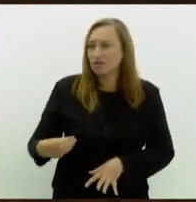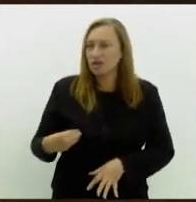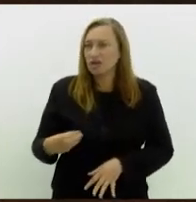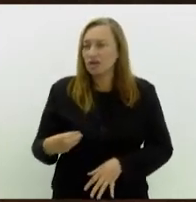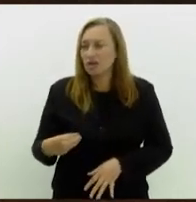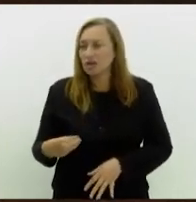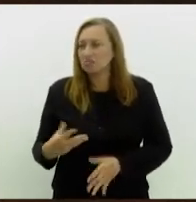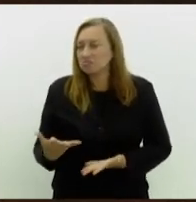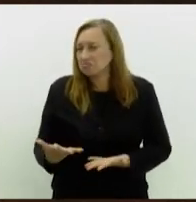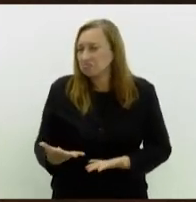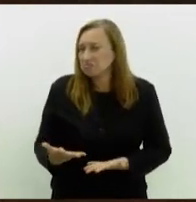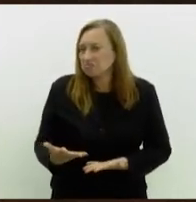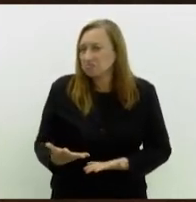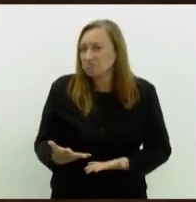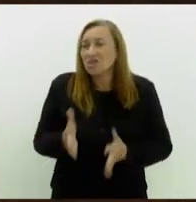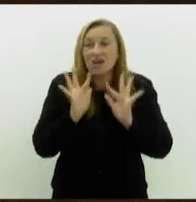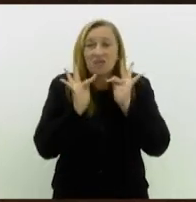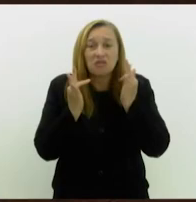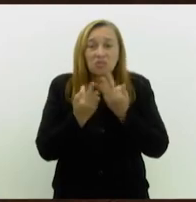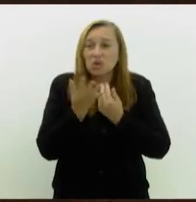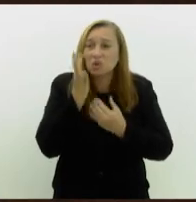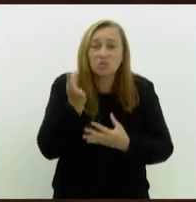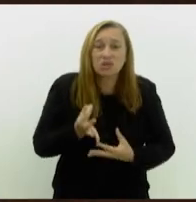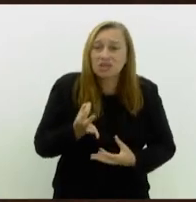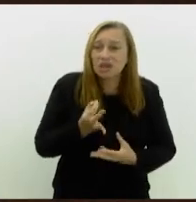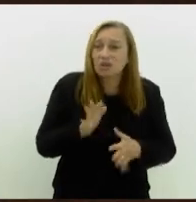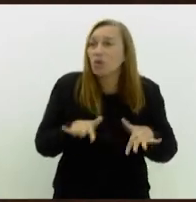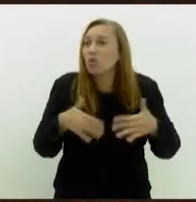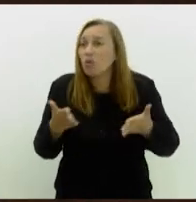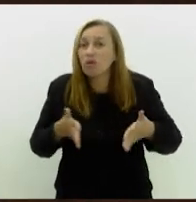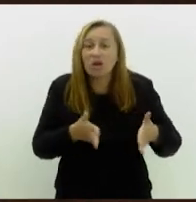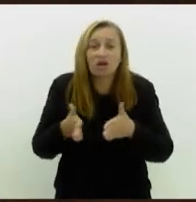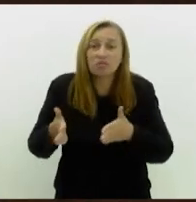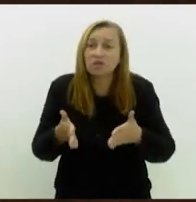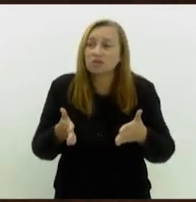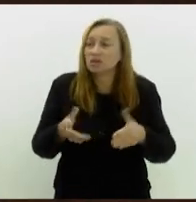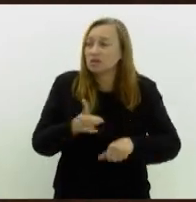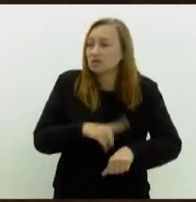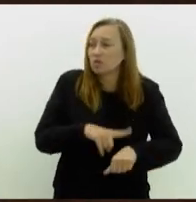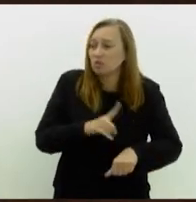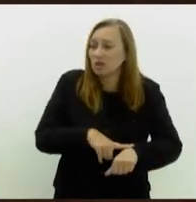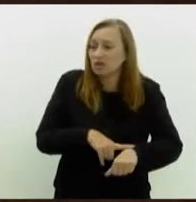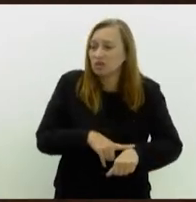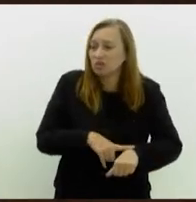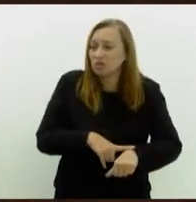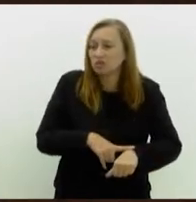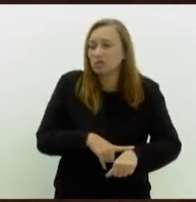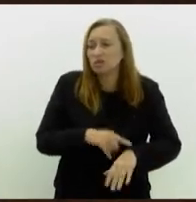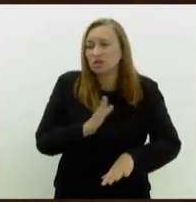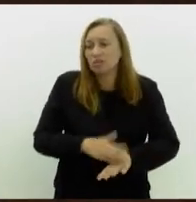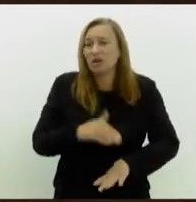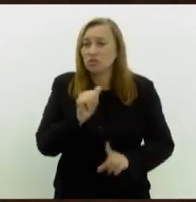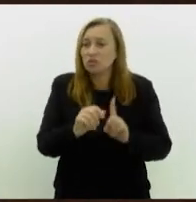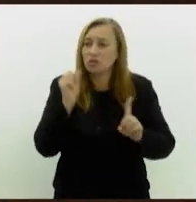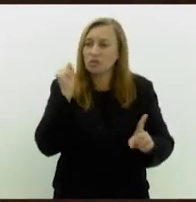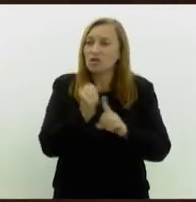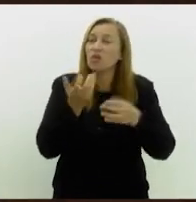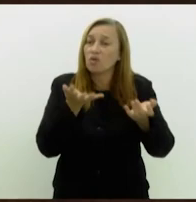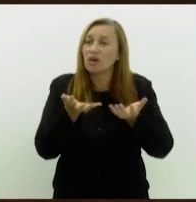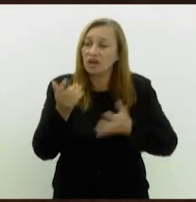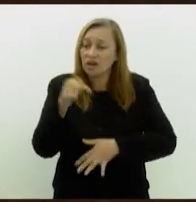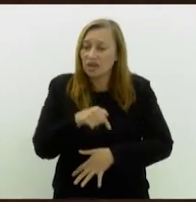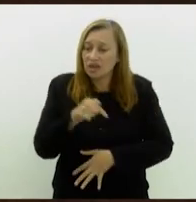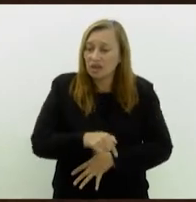a família eh obviamente não sabe por qual caminho seguir nesse momento desse de mais um feminicídio então eu quero aqui